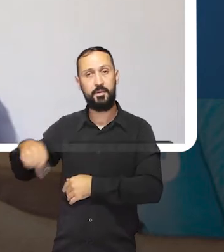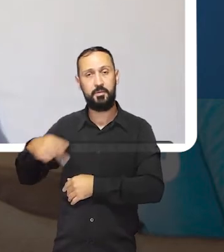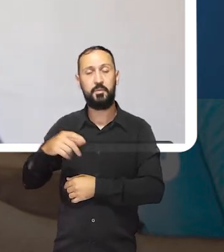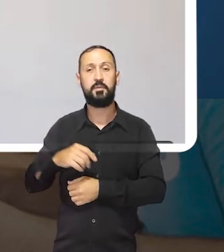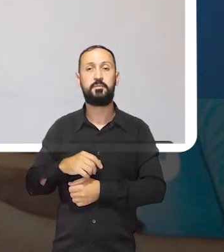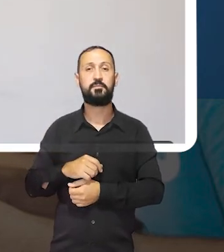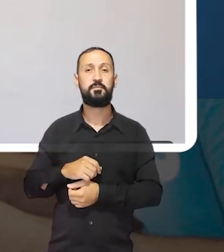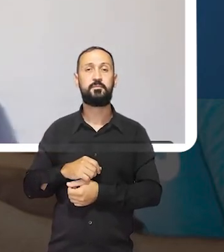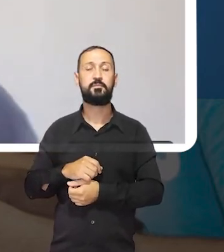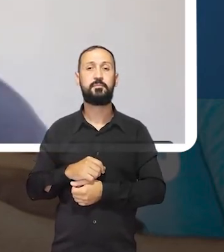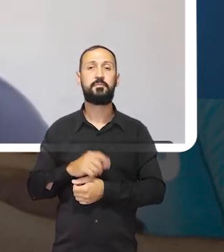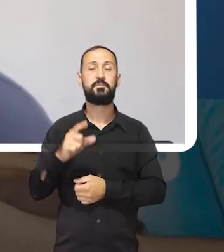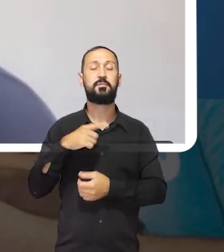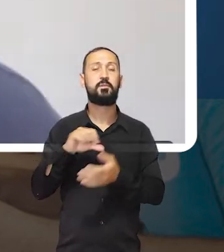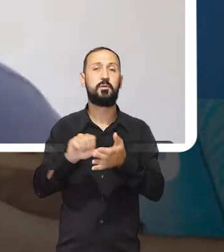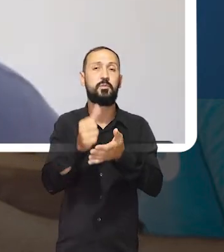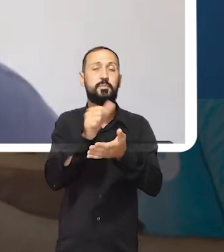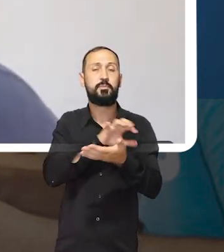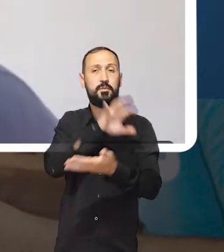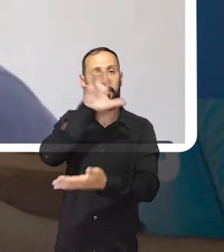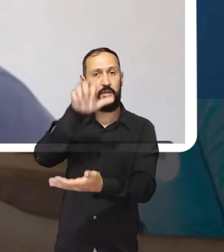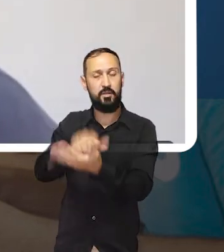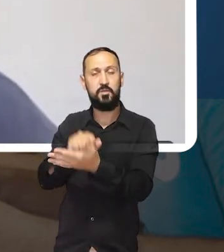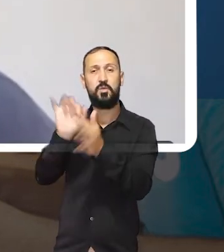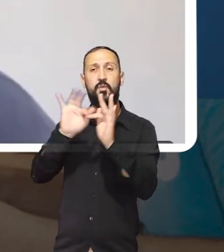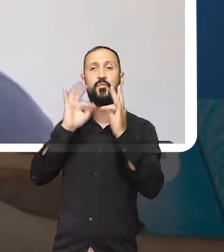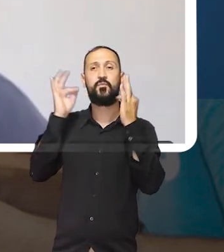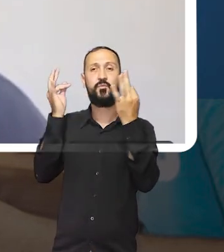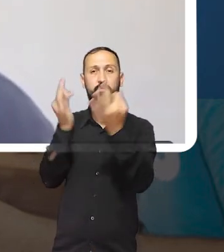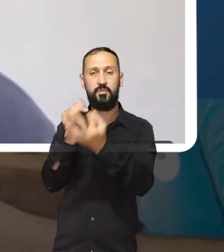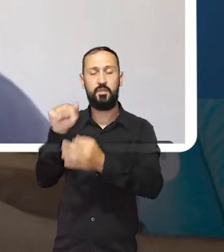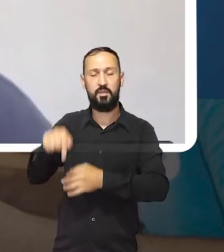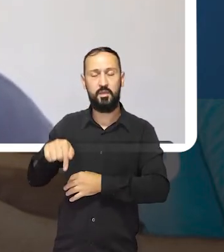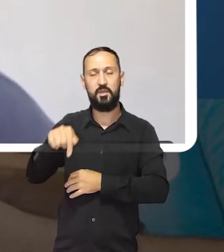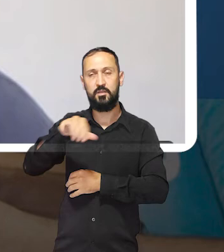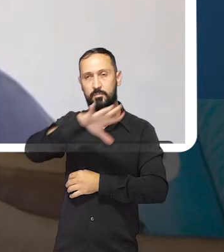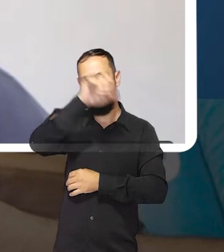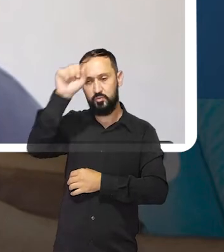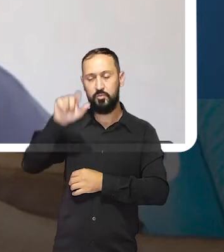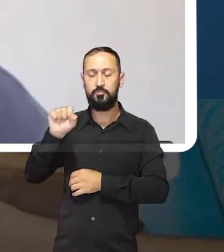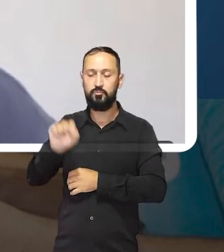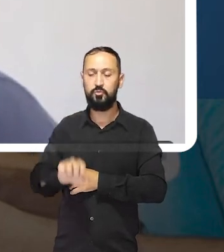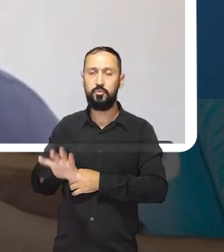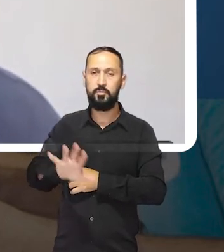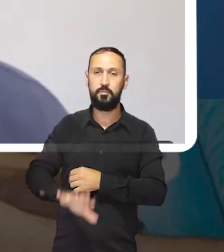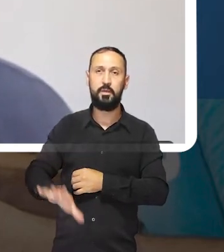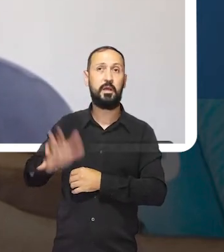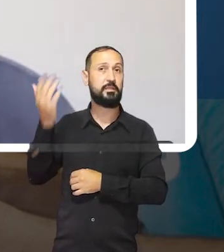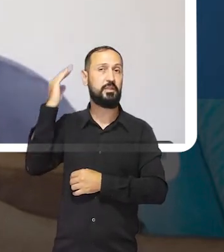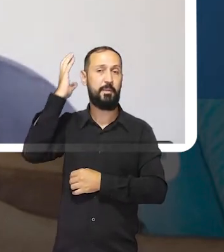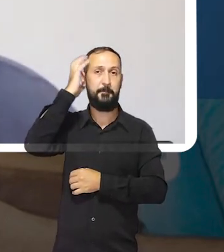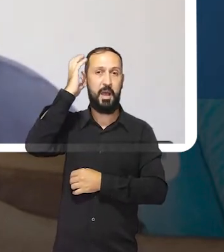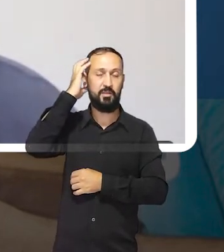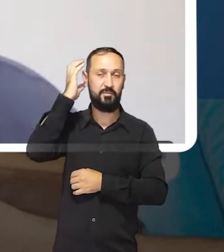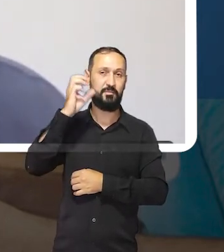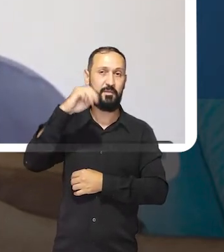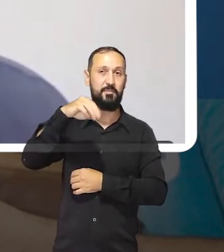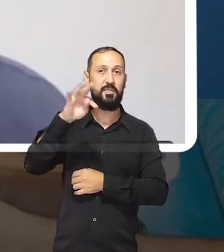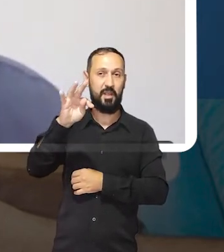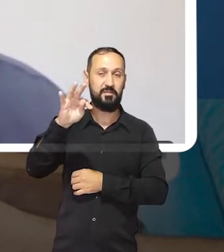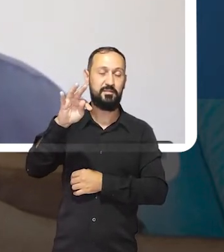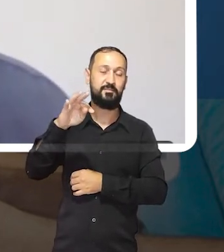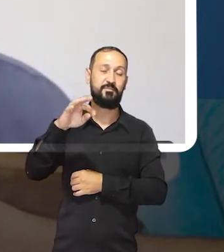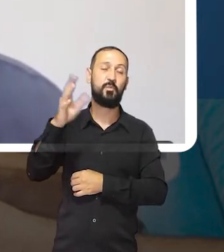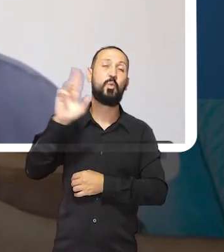Paraguai. E ela é uma das colonizadoras, ela junto com a sua família, vem para o sul de Mato Grosso do Sul. Naquela época, Mato Grosso